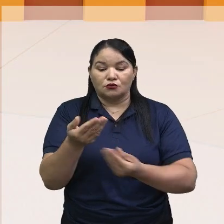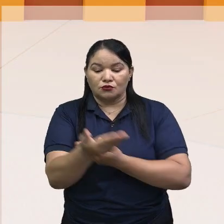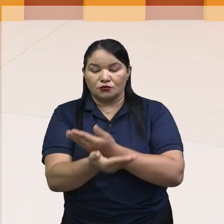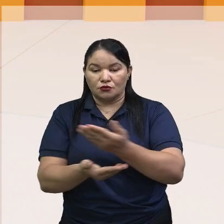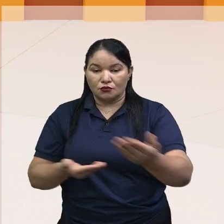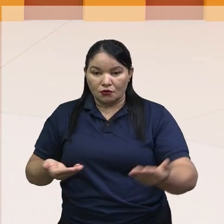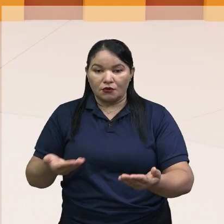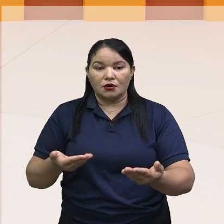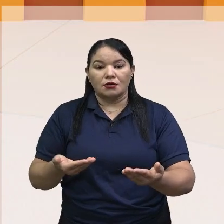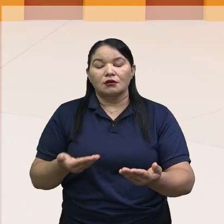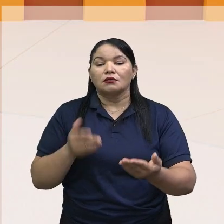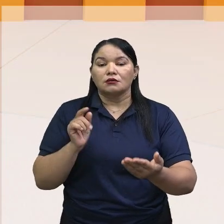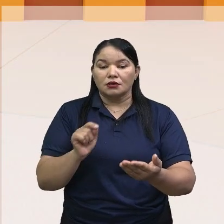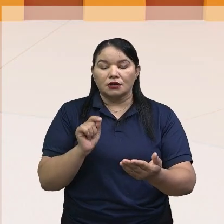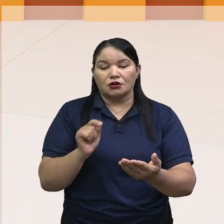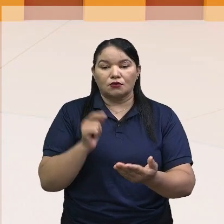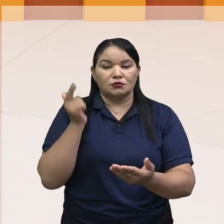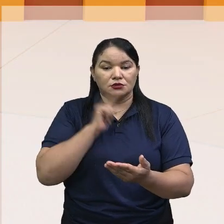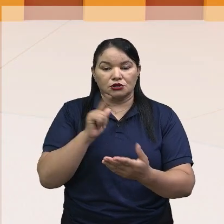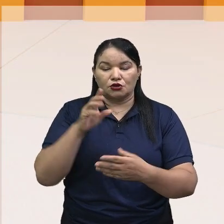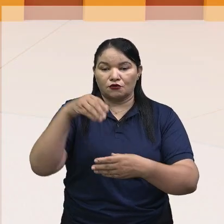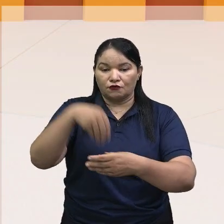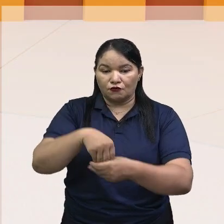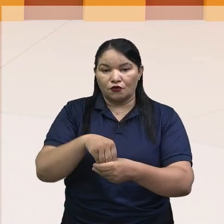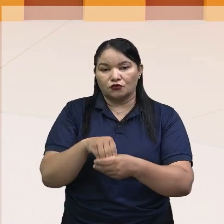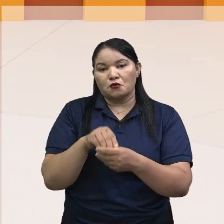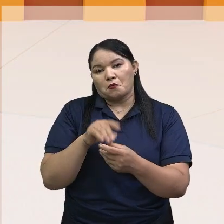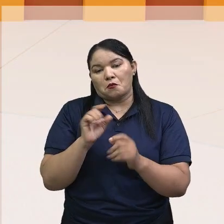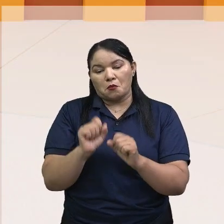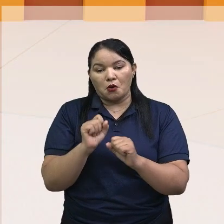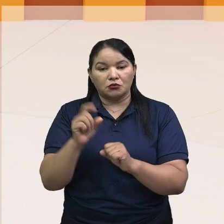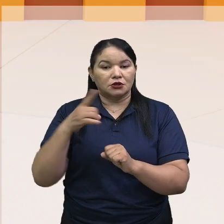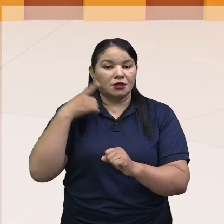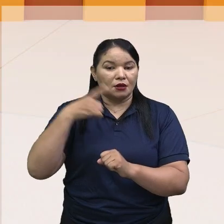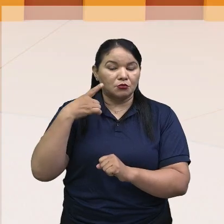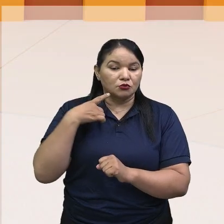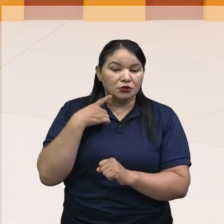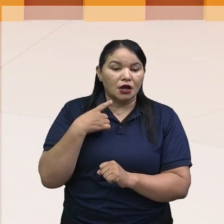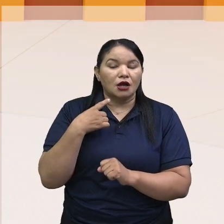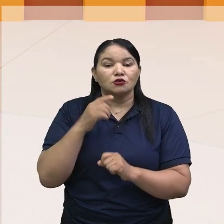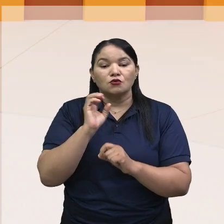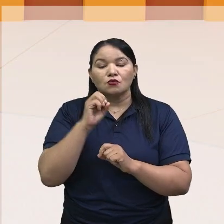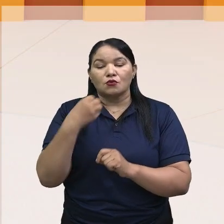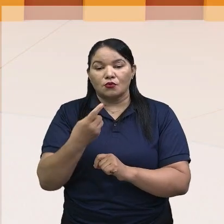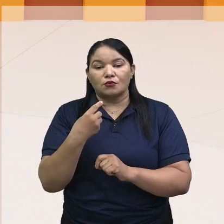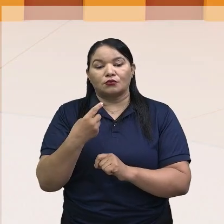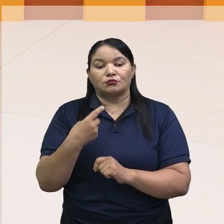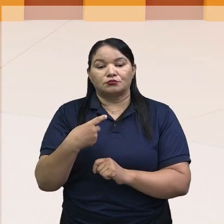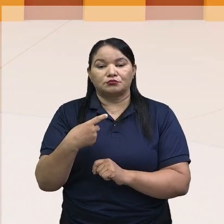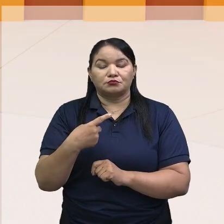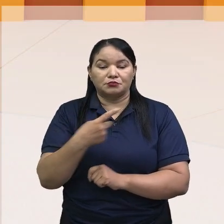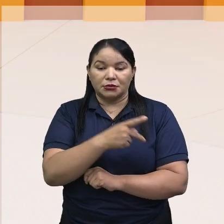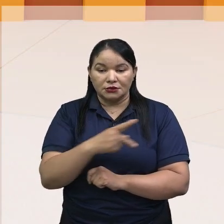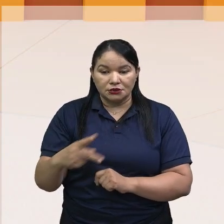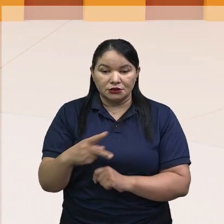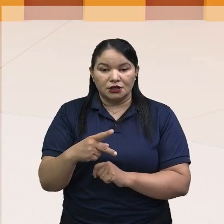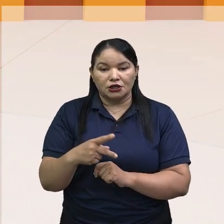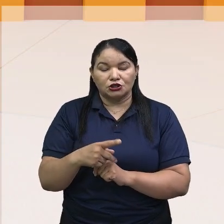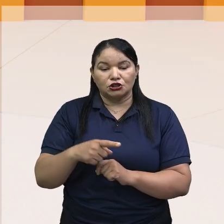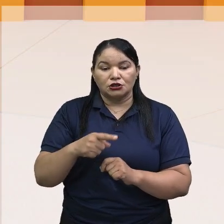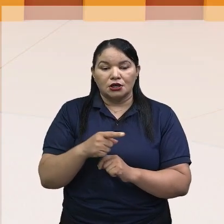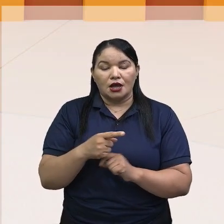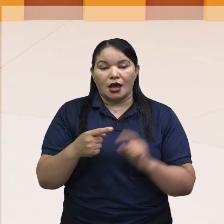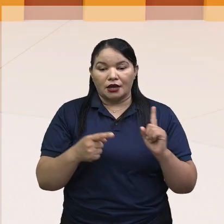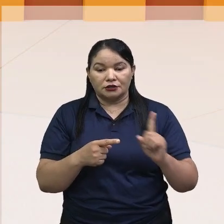para conseguir o voto, para que o deputado, que o presidente, que o governador indicasse, ele